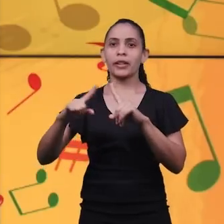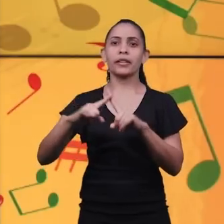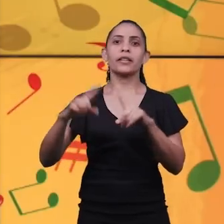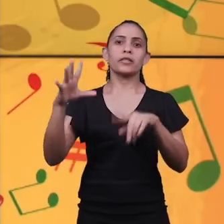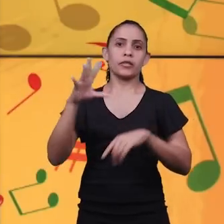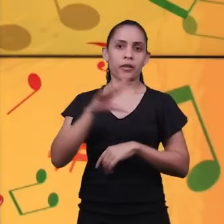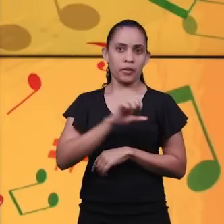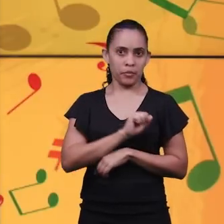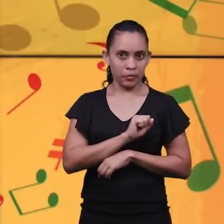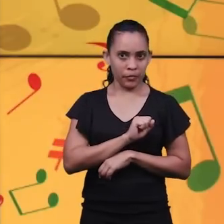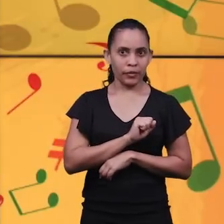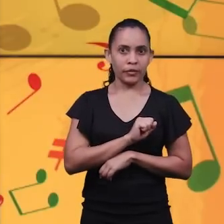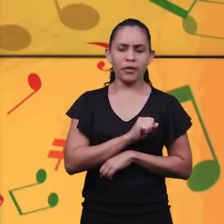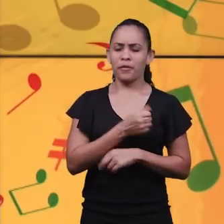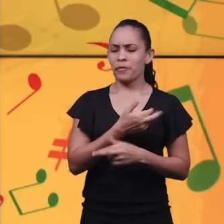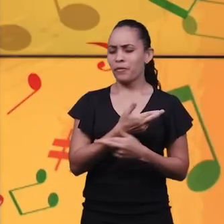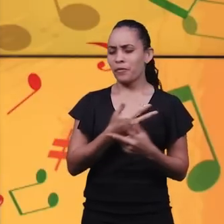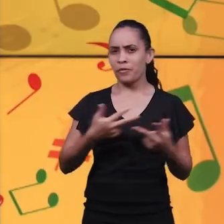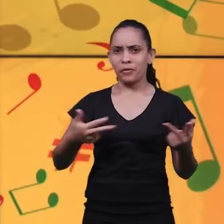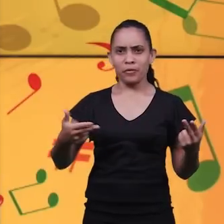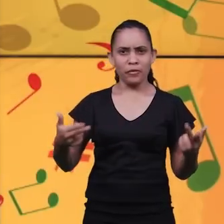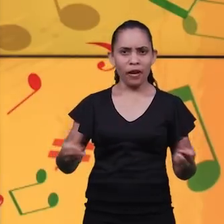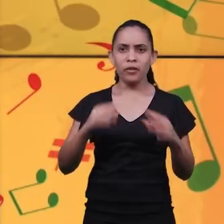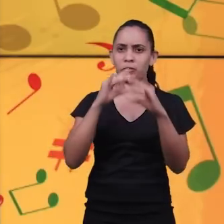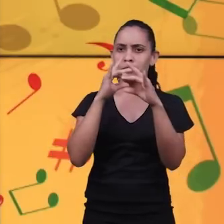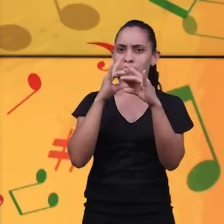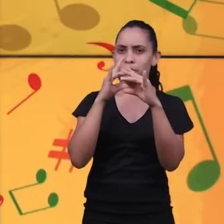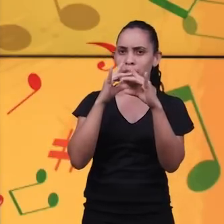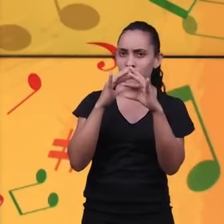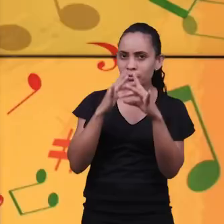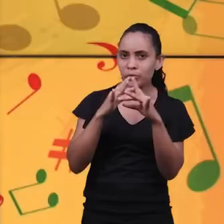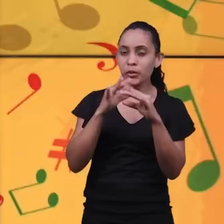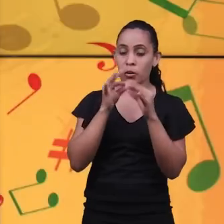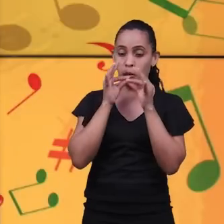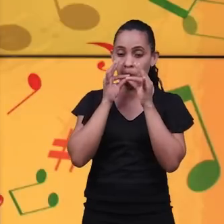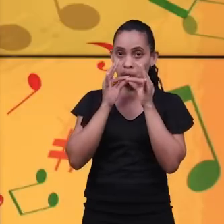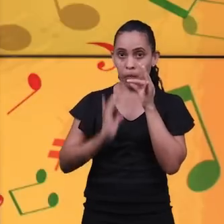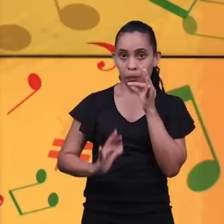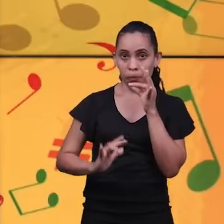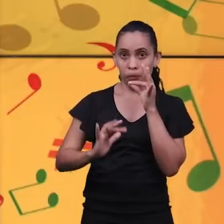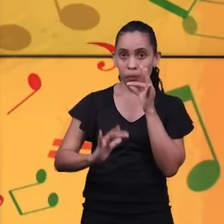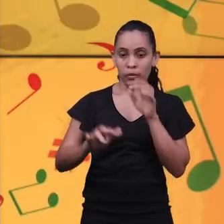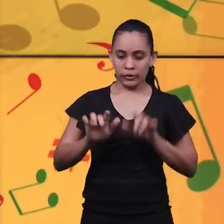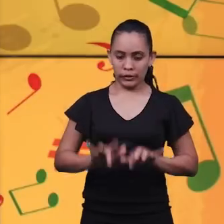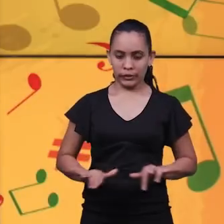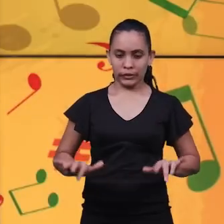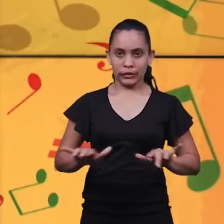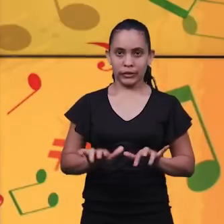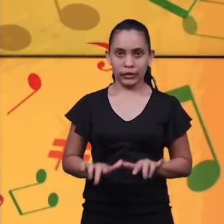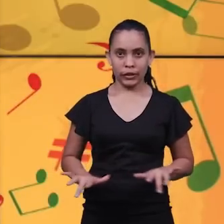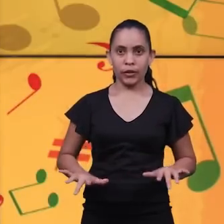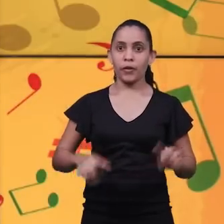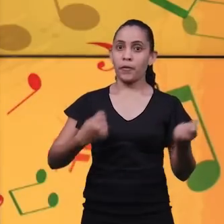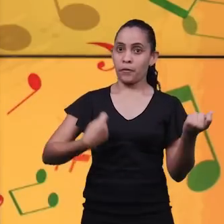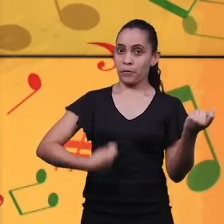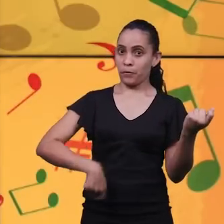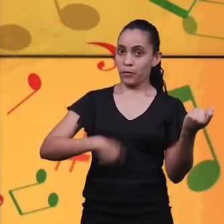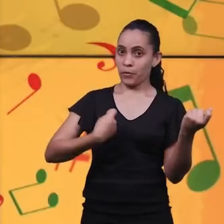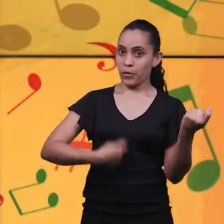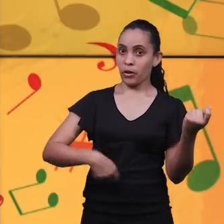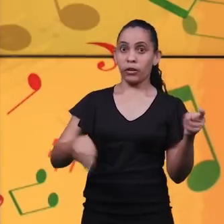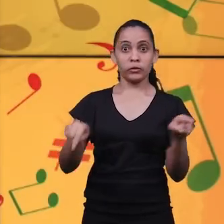Amada. E isso foi em vários instrumentos. Na flauta doce, escaleta, no teclado,